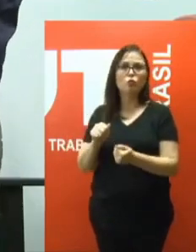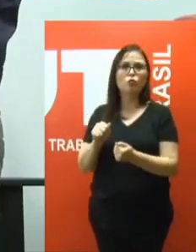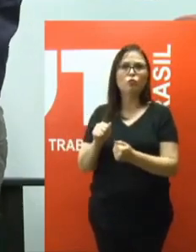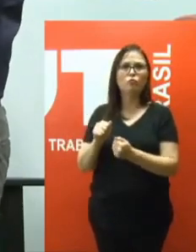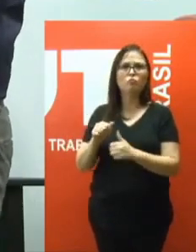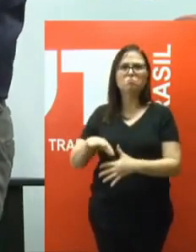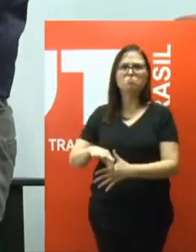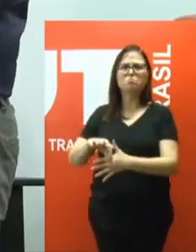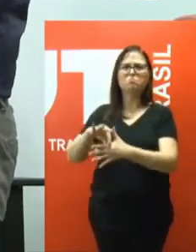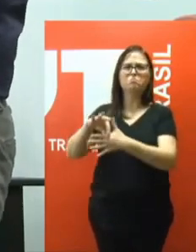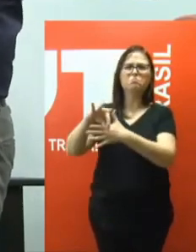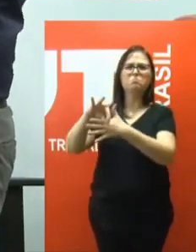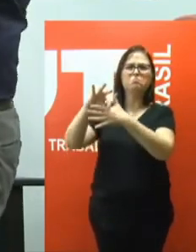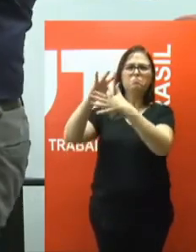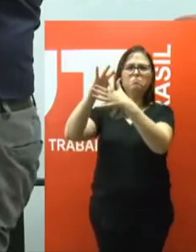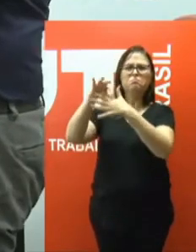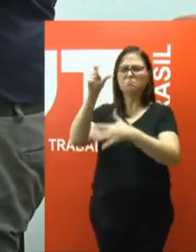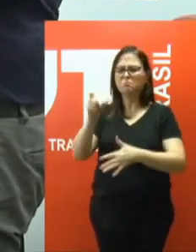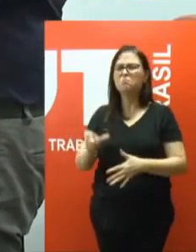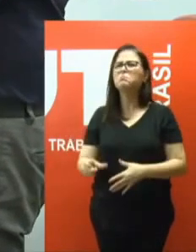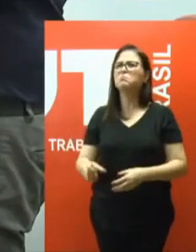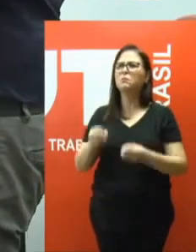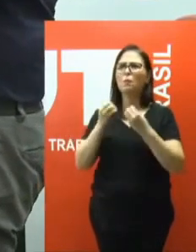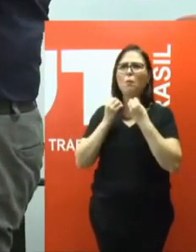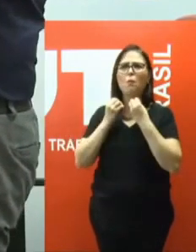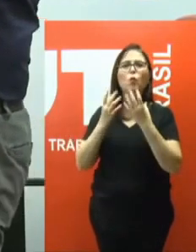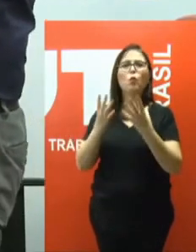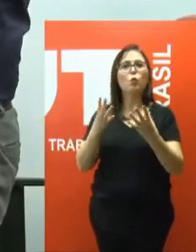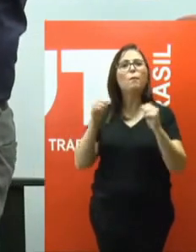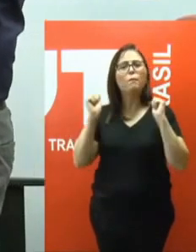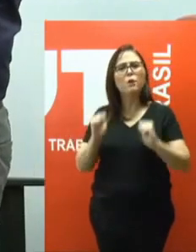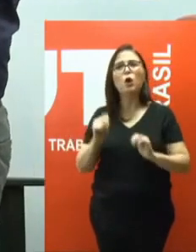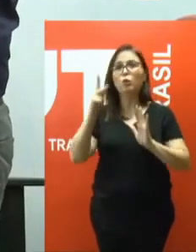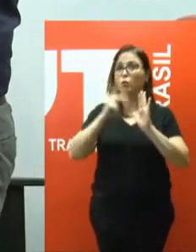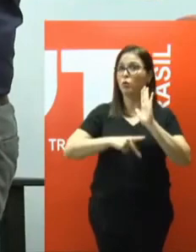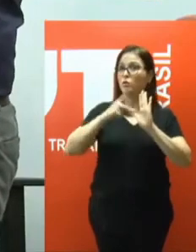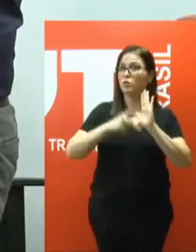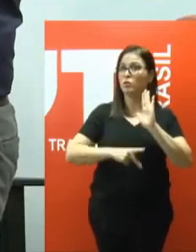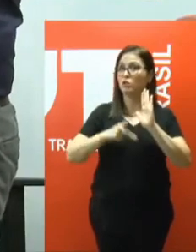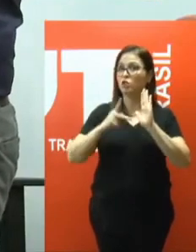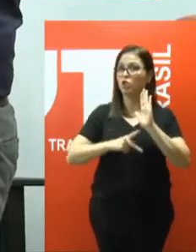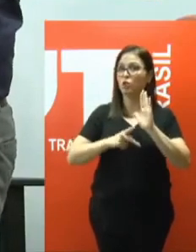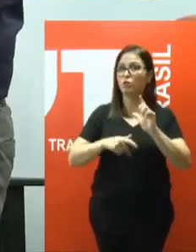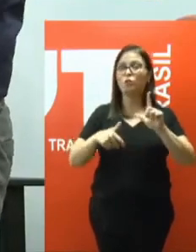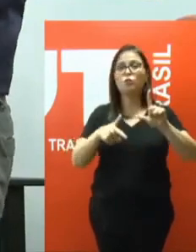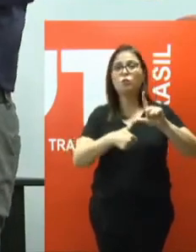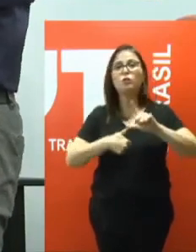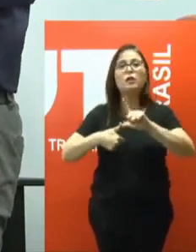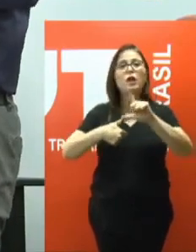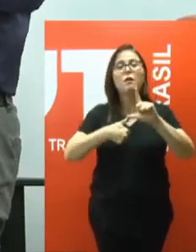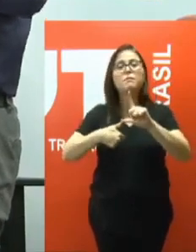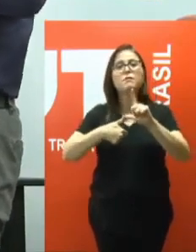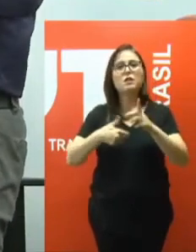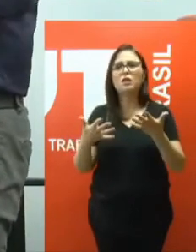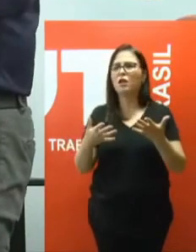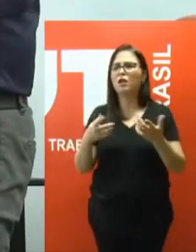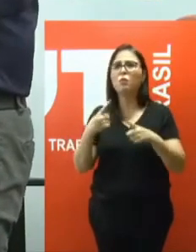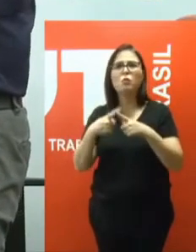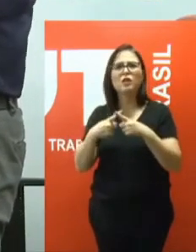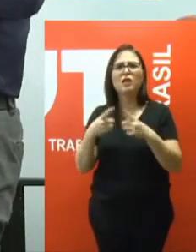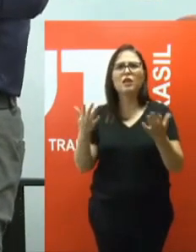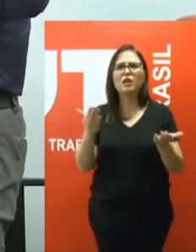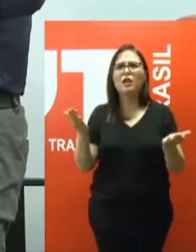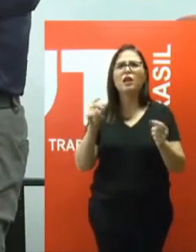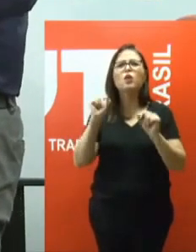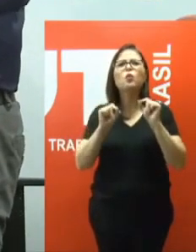liderança que o senhor tem, o senhor pode, né, construir um outro projeto de América Latina, independente, autônomo dessa polarização que tem